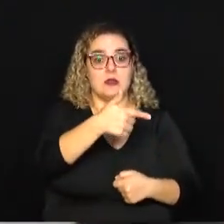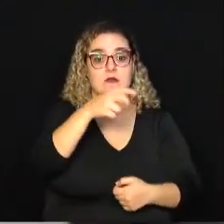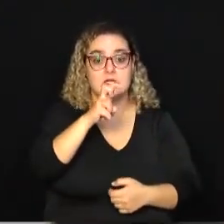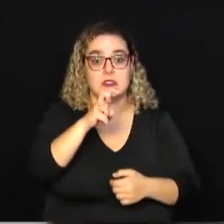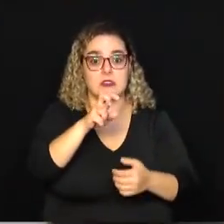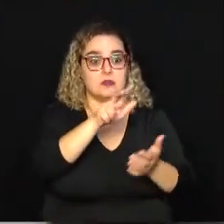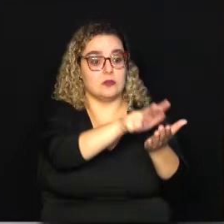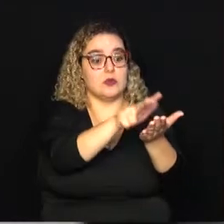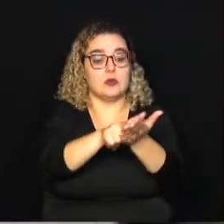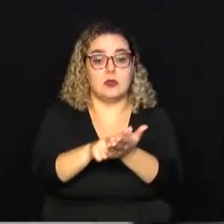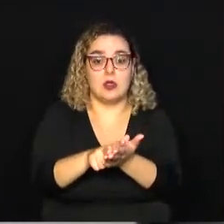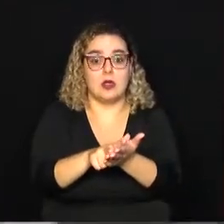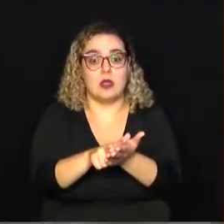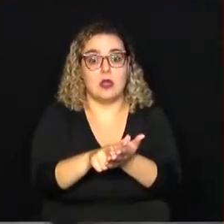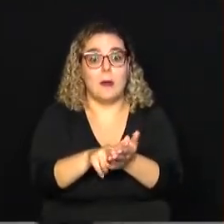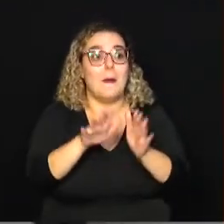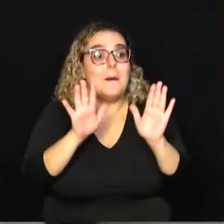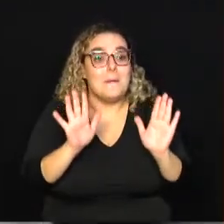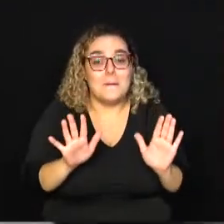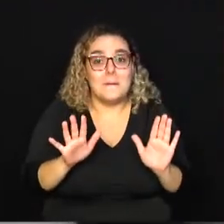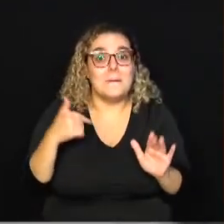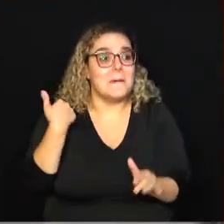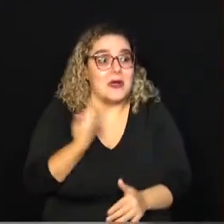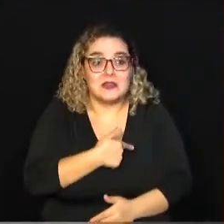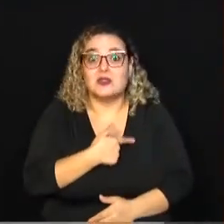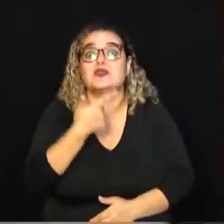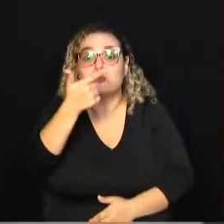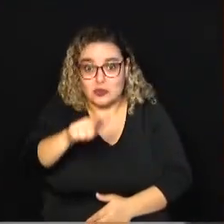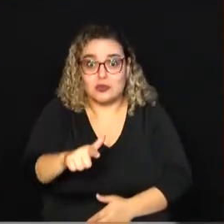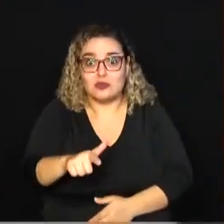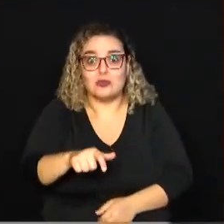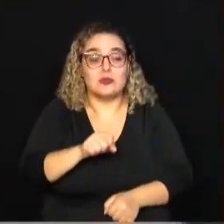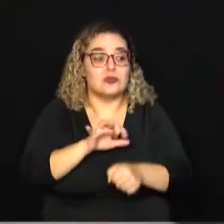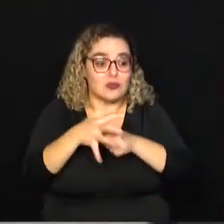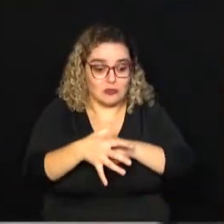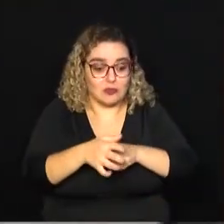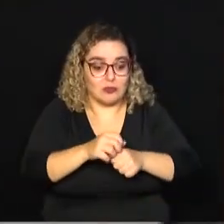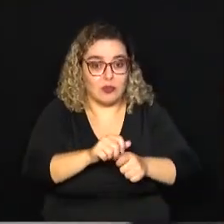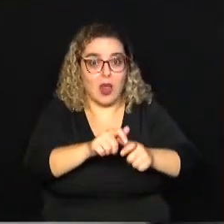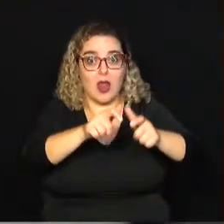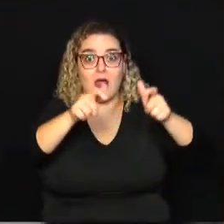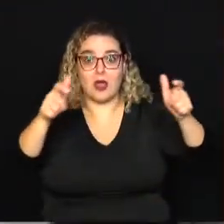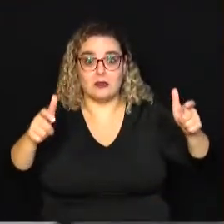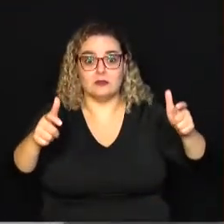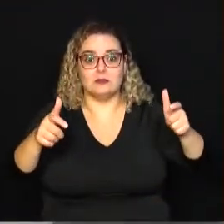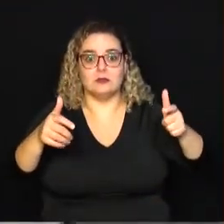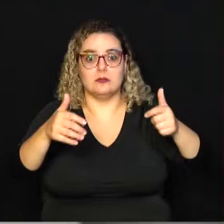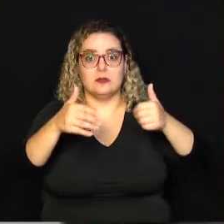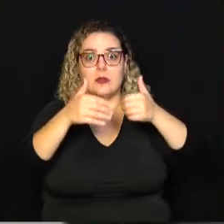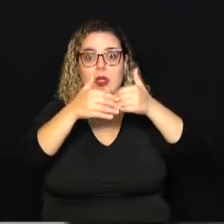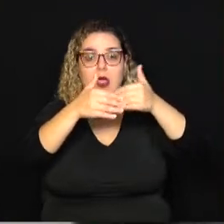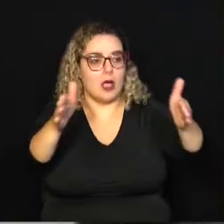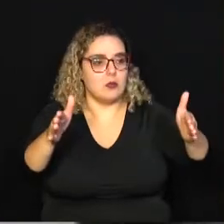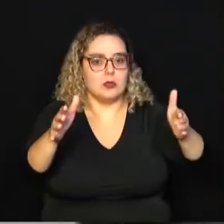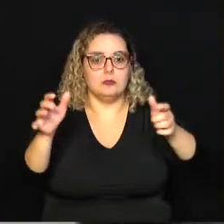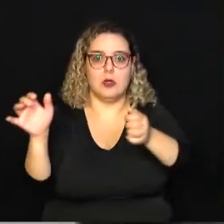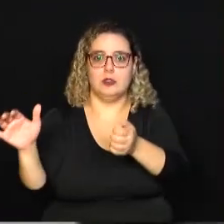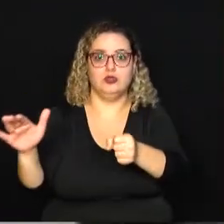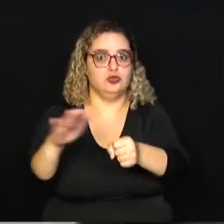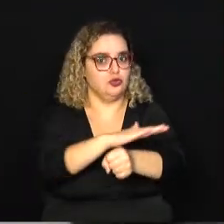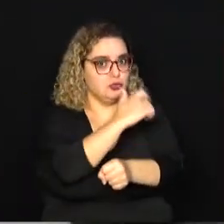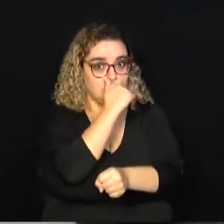abertos, mas a taxa de ocupação não caiu, para a gente entender que tinha uma demanda represada e que foi abrir a comporta, encheu